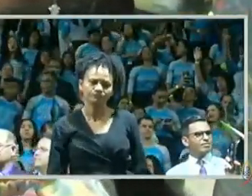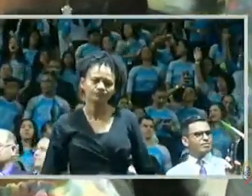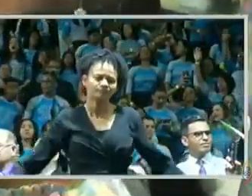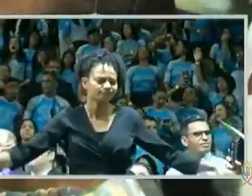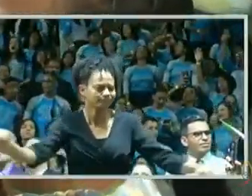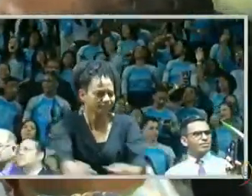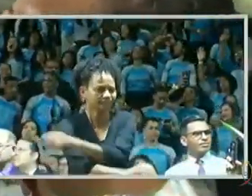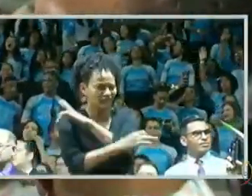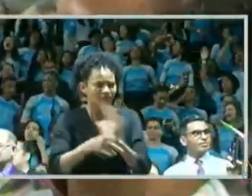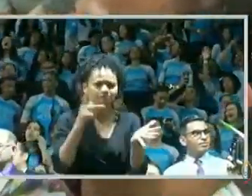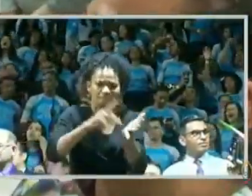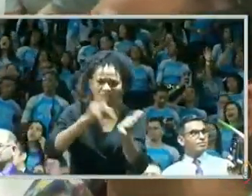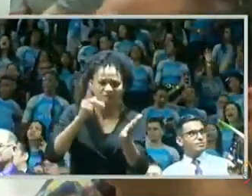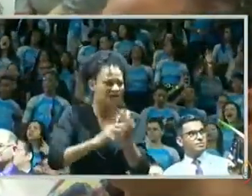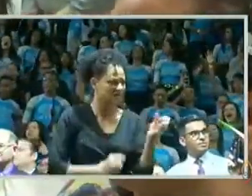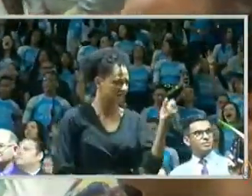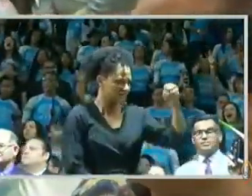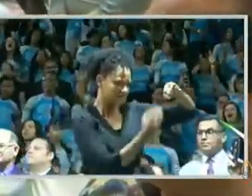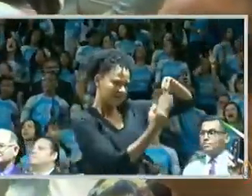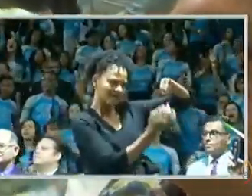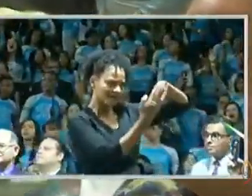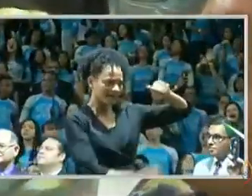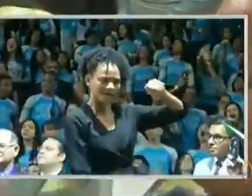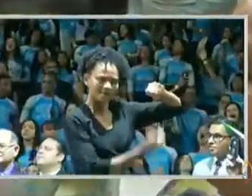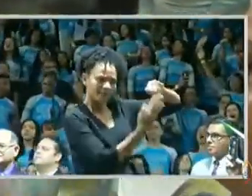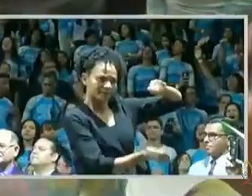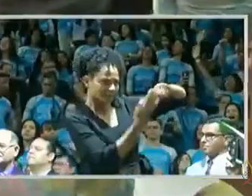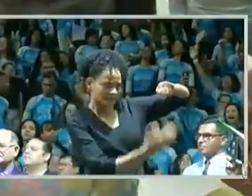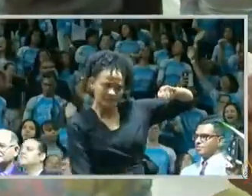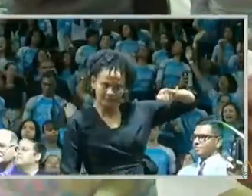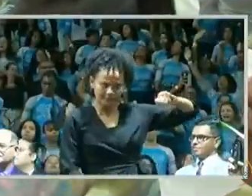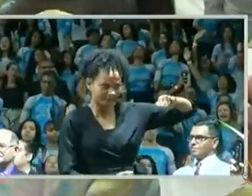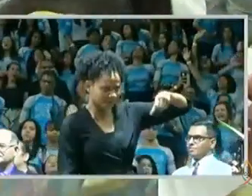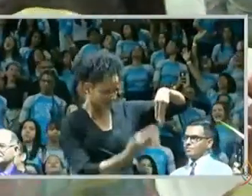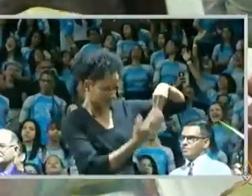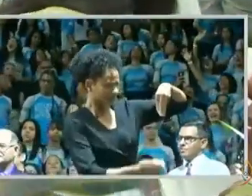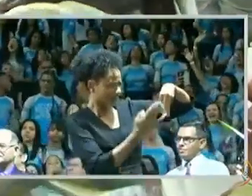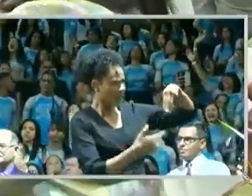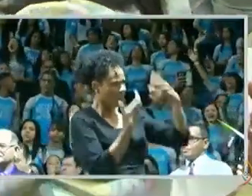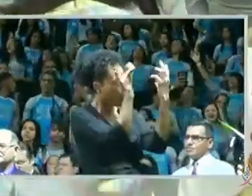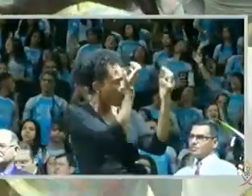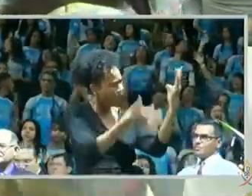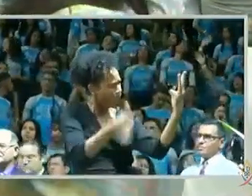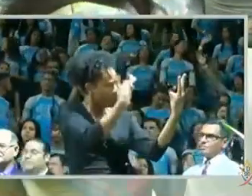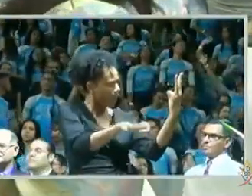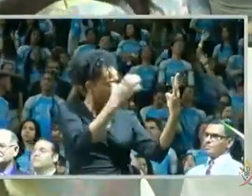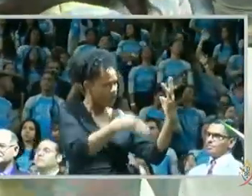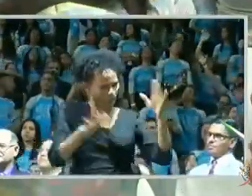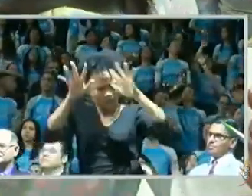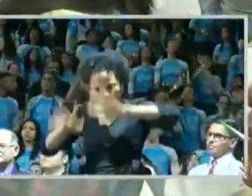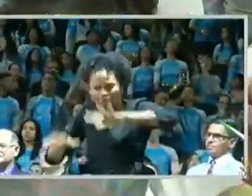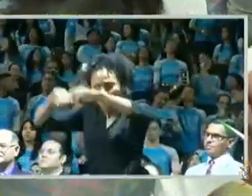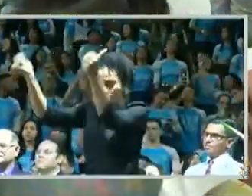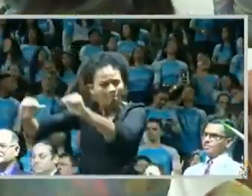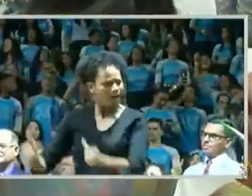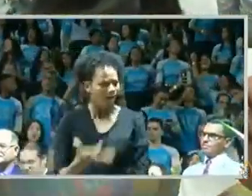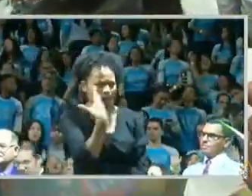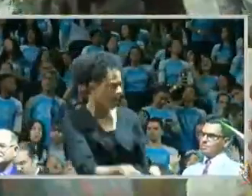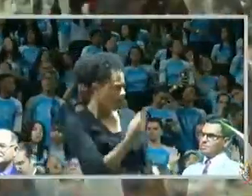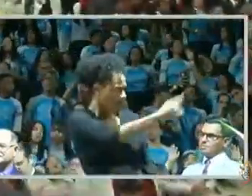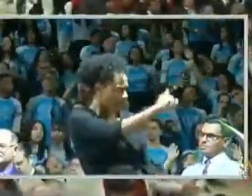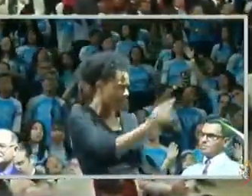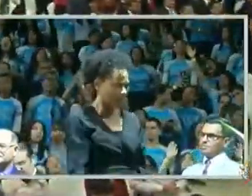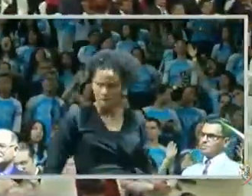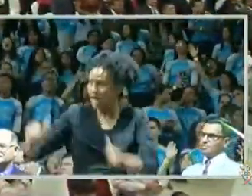É verdade, Sadraque, Mesaque e Abidanego, que vocês não prestam culto aos meus deuses e nem adoram